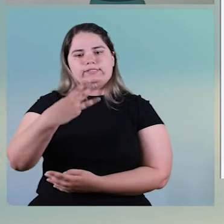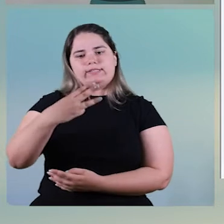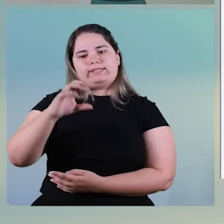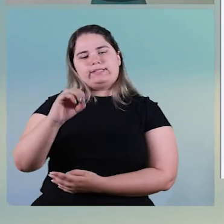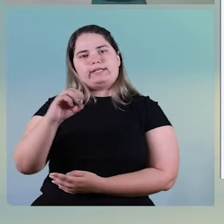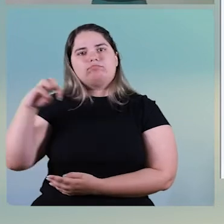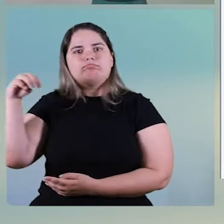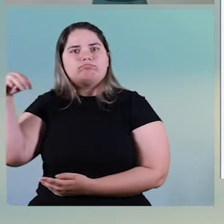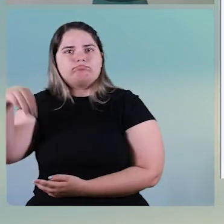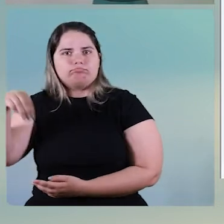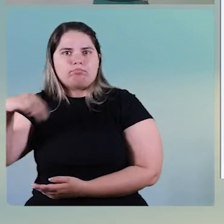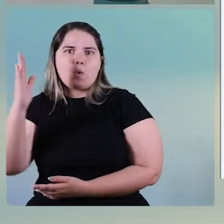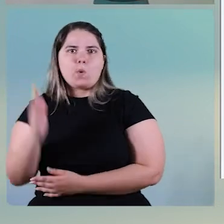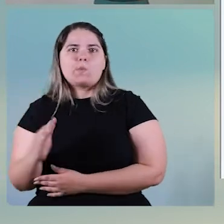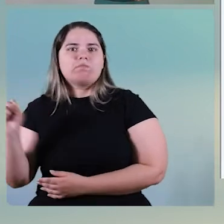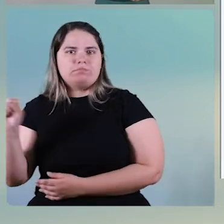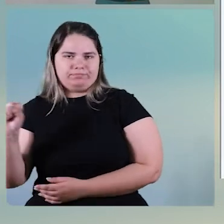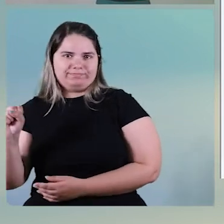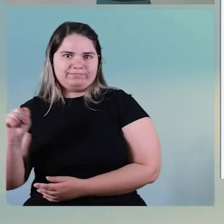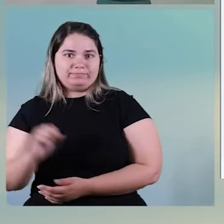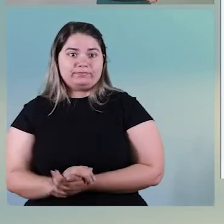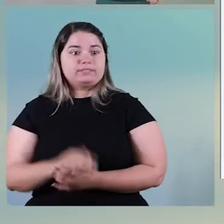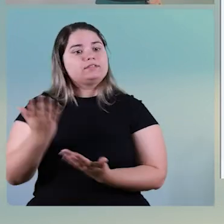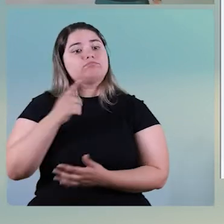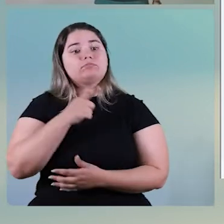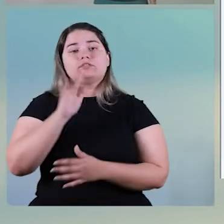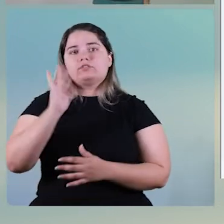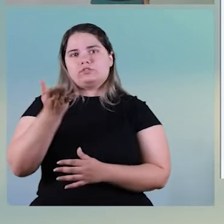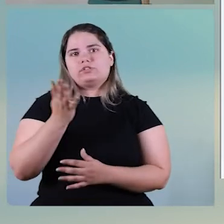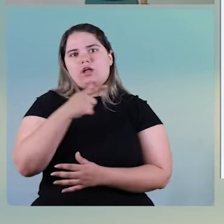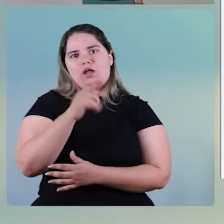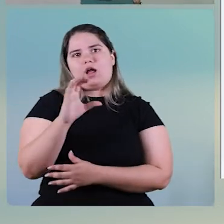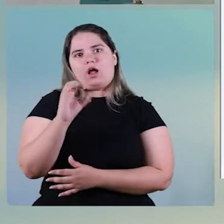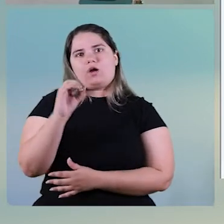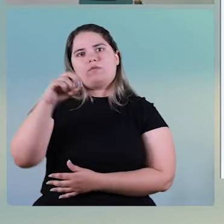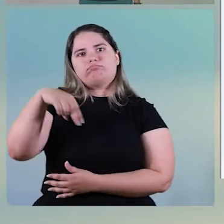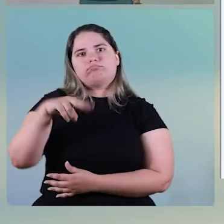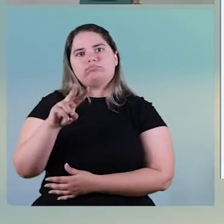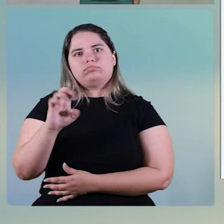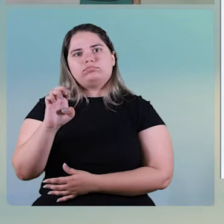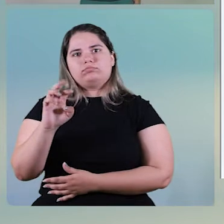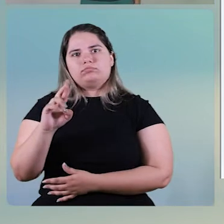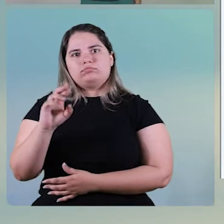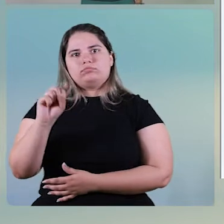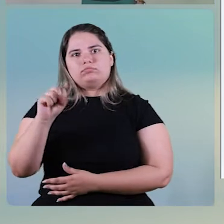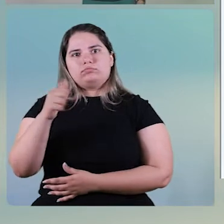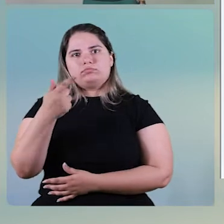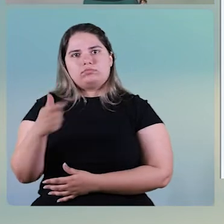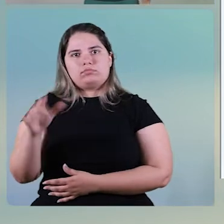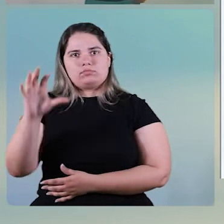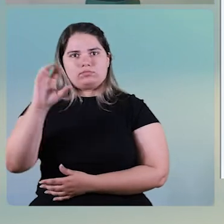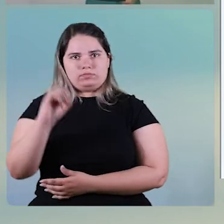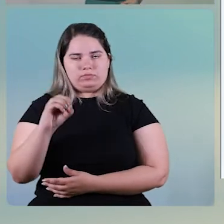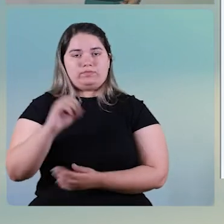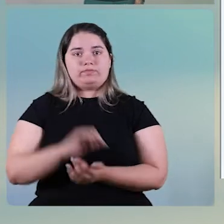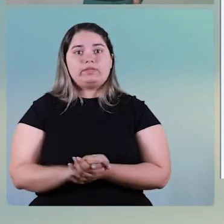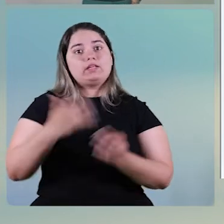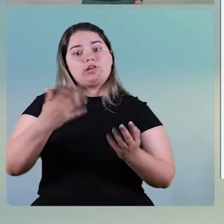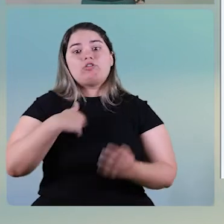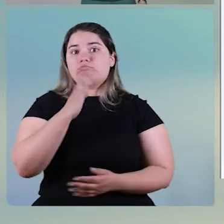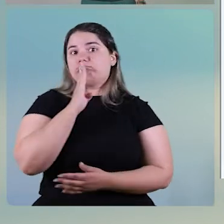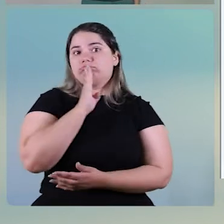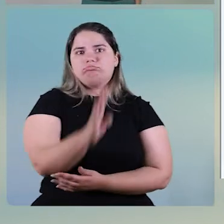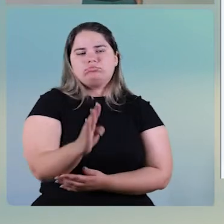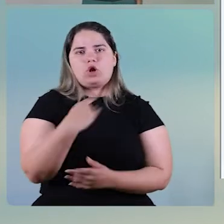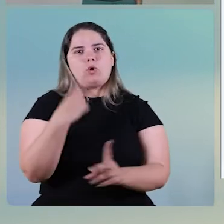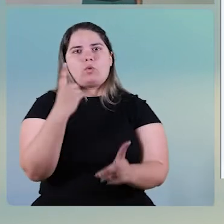o fator de conversão que você utiliza e de imediato você já encontra a unidade, a velocidade na unidade que